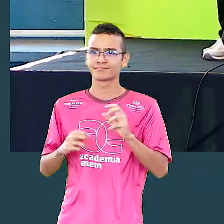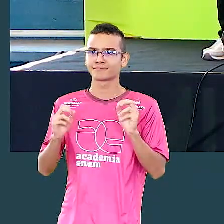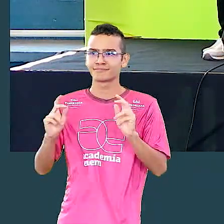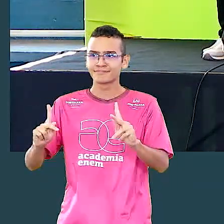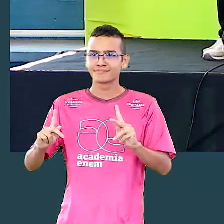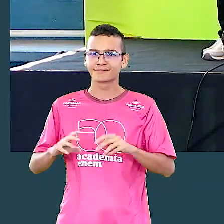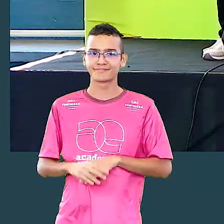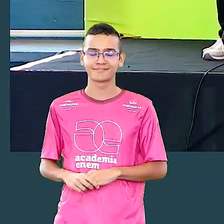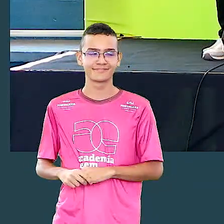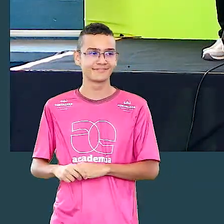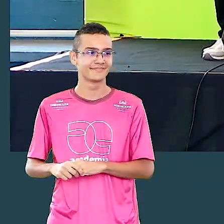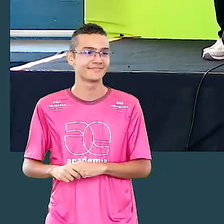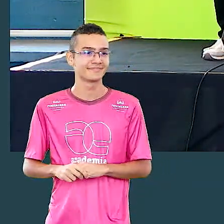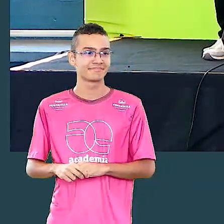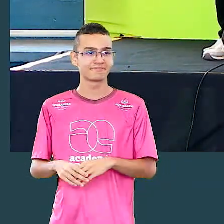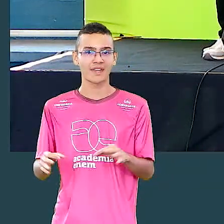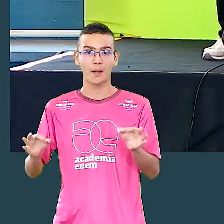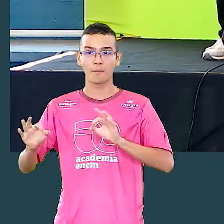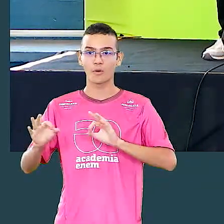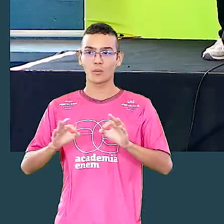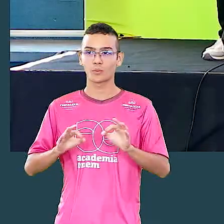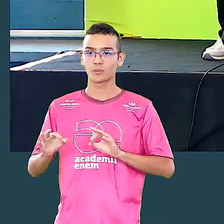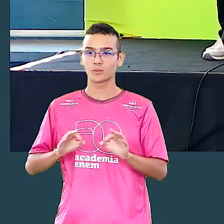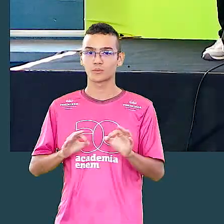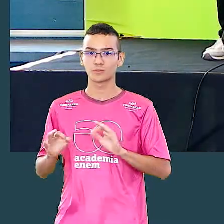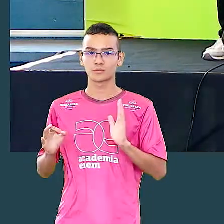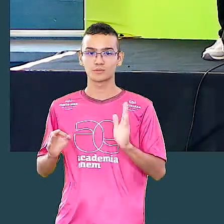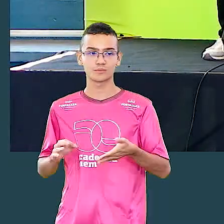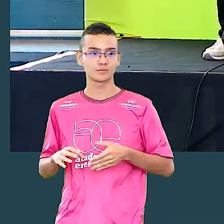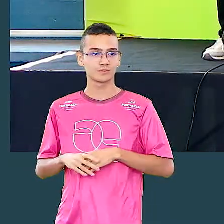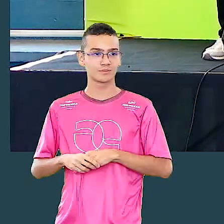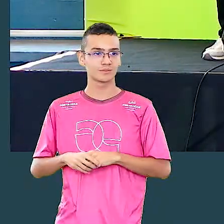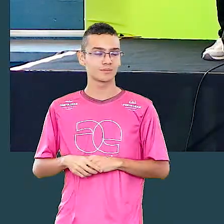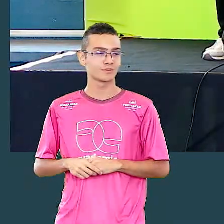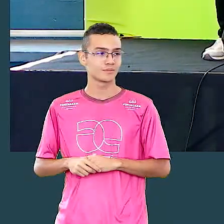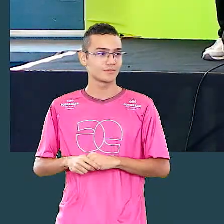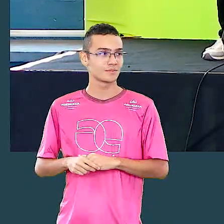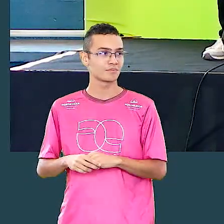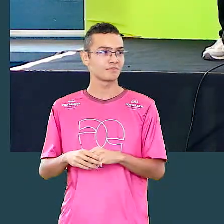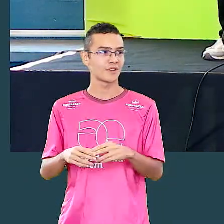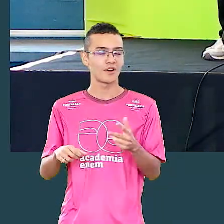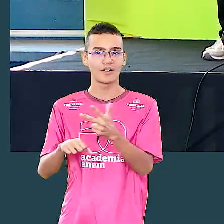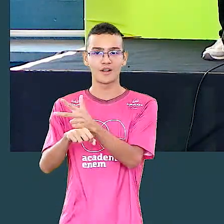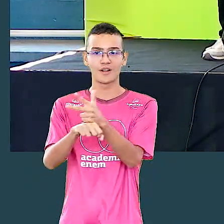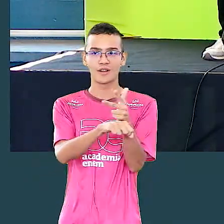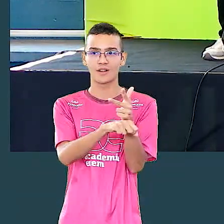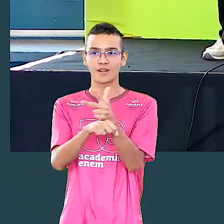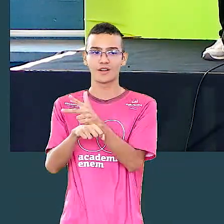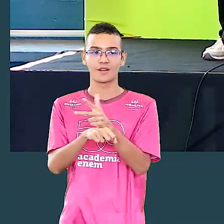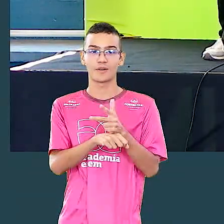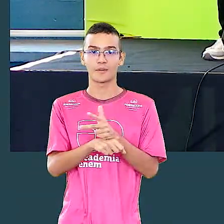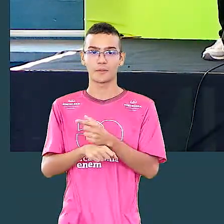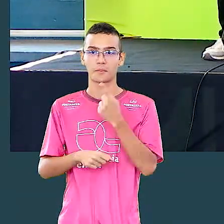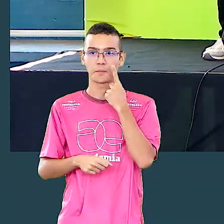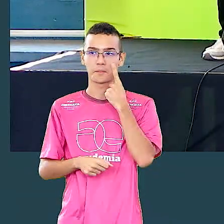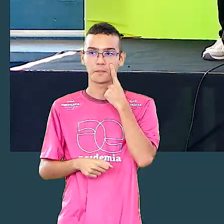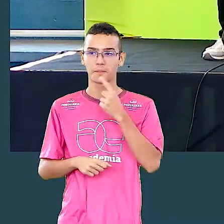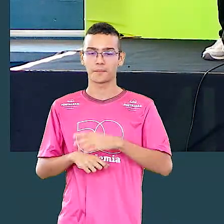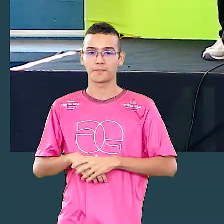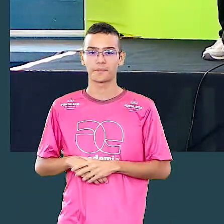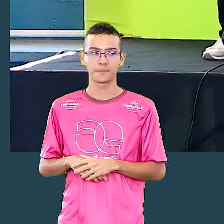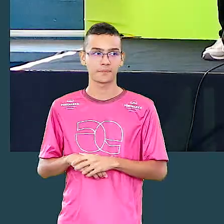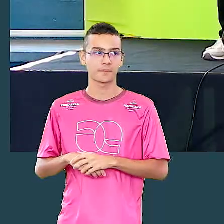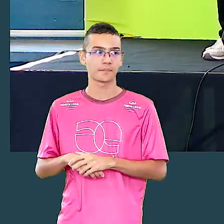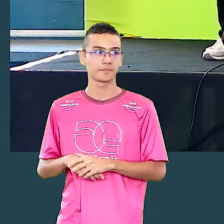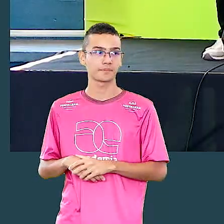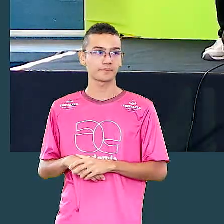Vai pegar. Vocês estão prontos aí? Estão prontos? Estão prontos? Vou fazer aqui o meu vídeo, peraí. Bora lá. Cadê? Ei, aí